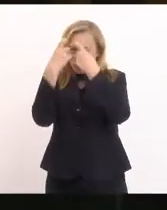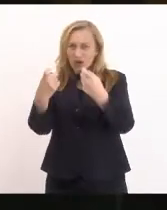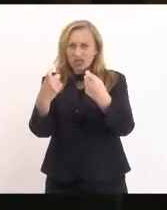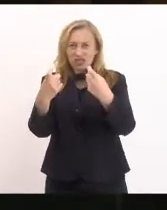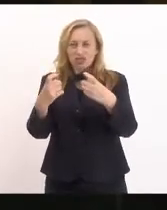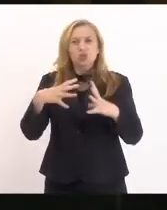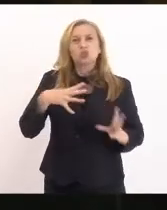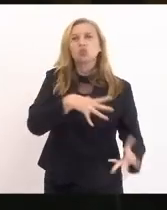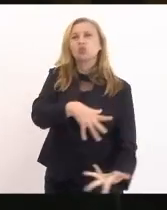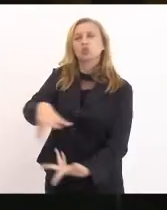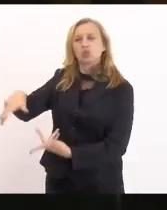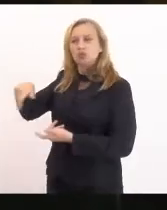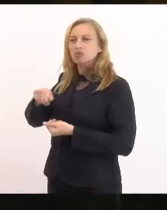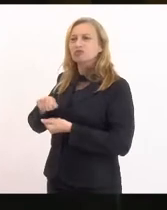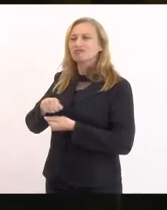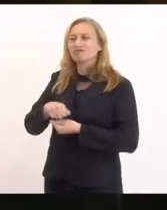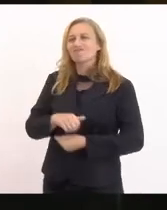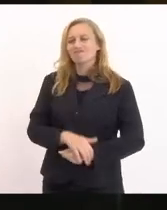mundo.